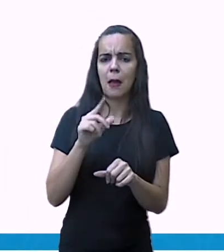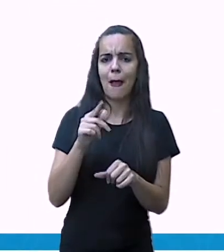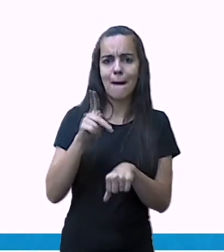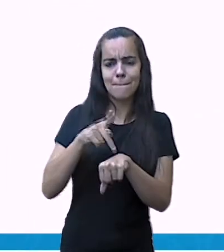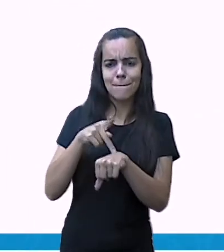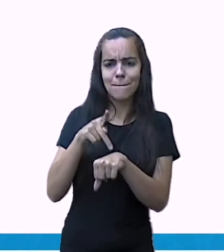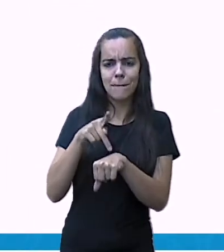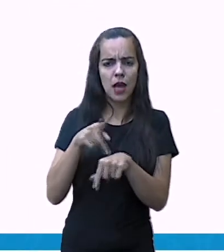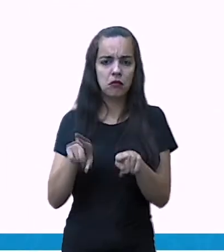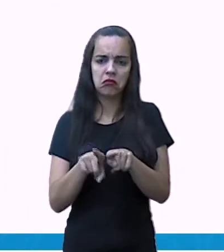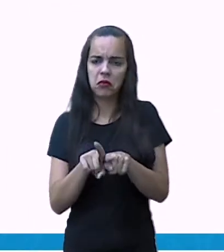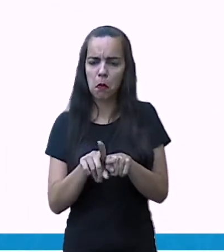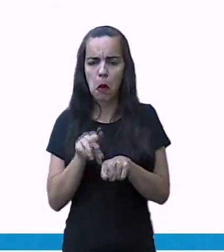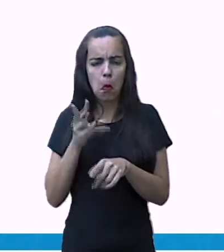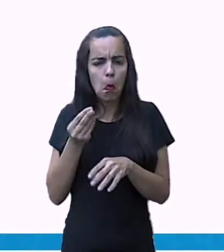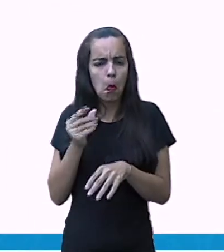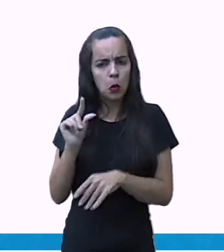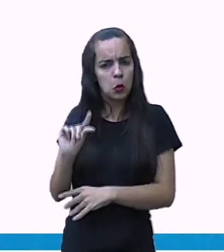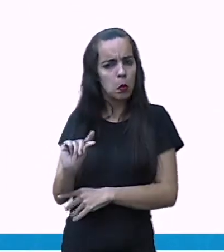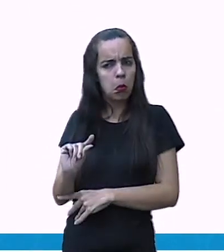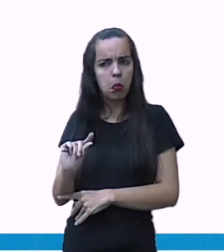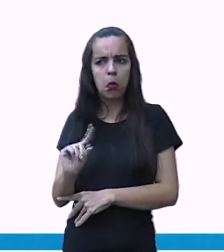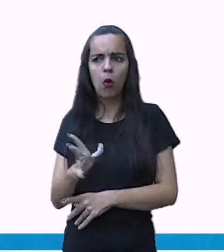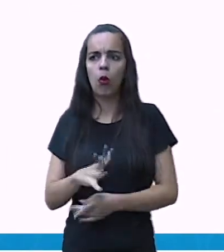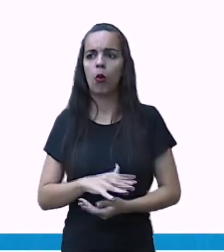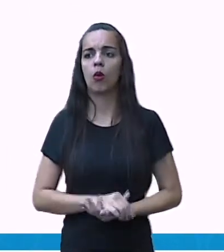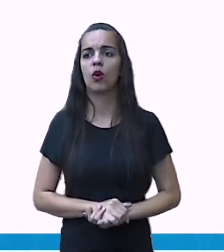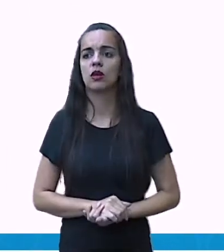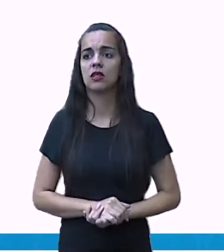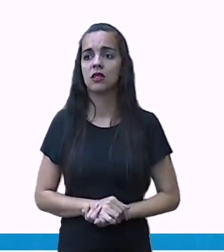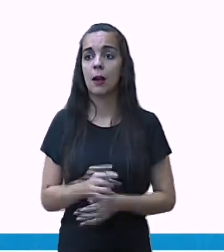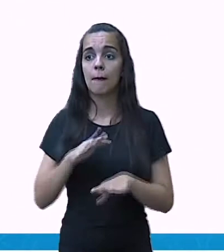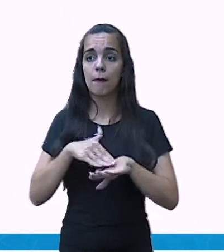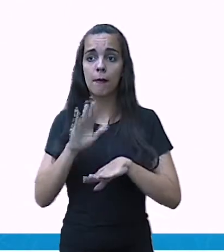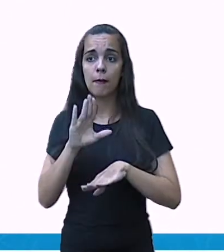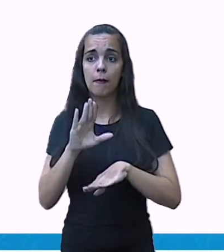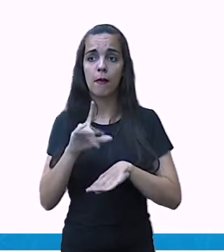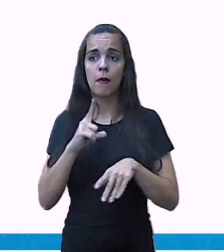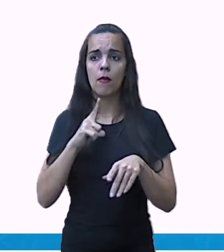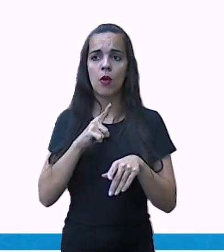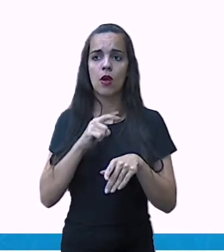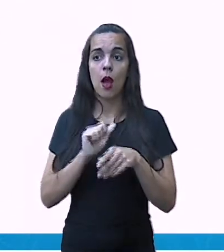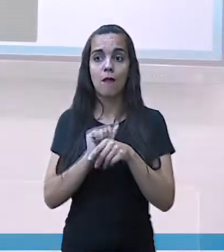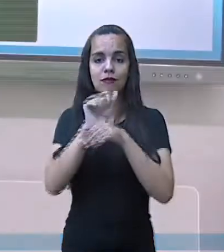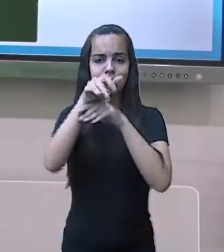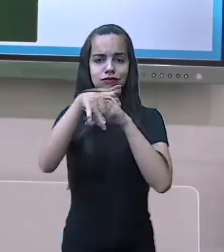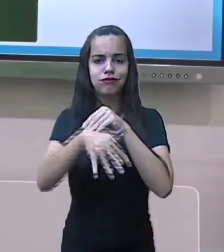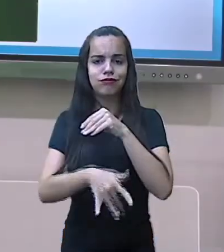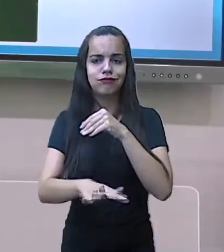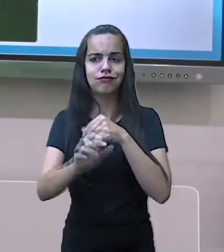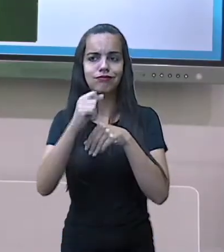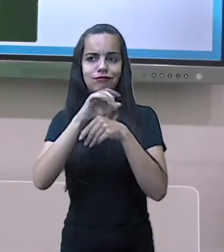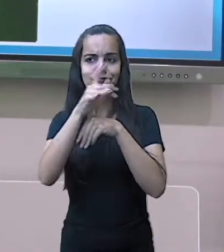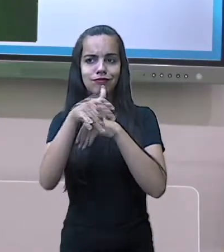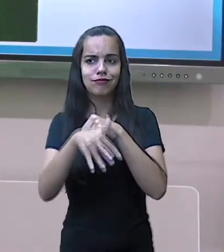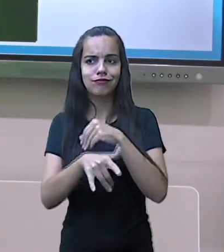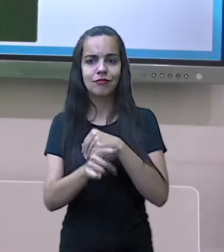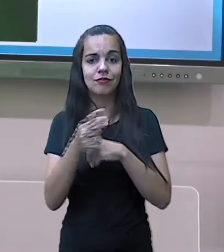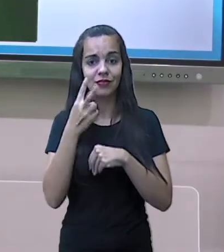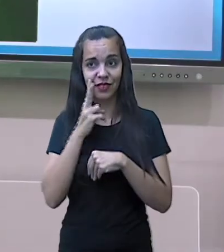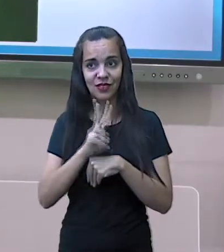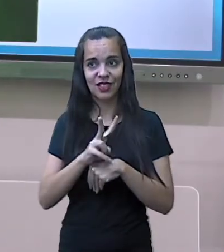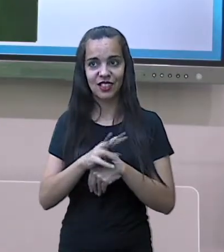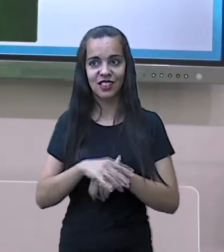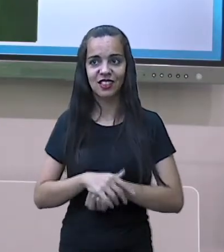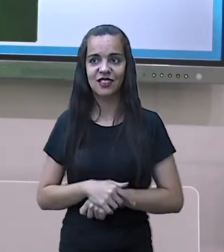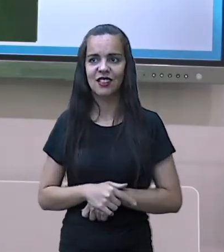pedras, né? Menos rochas. Mas também é um rio encachoeirado esse. Percebam aí